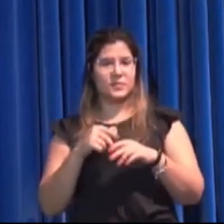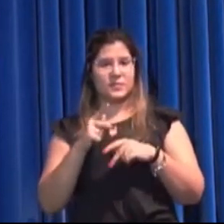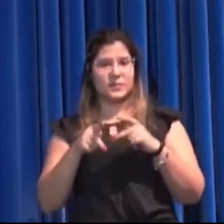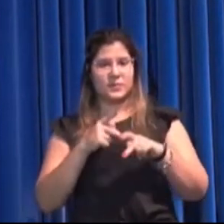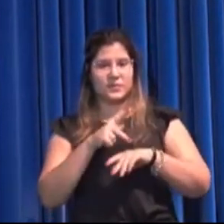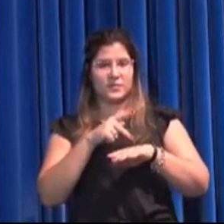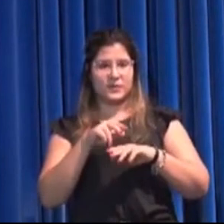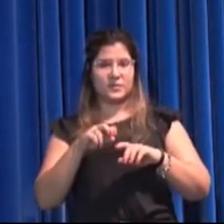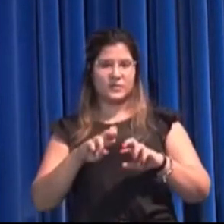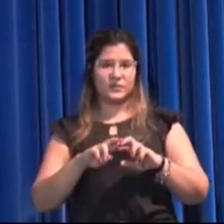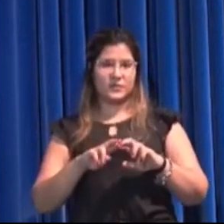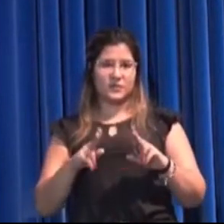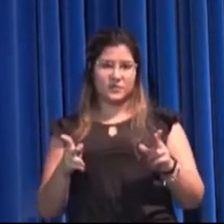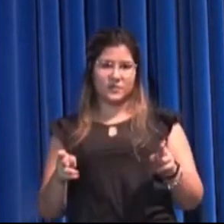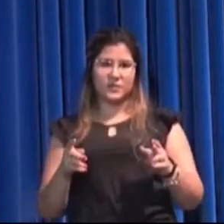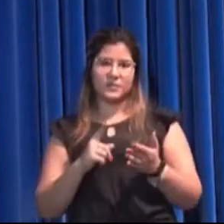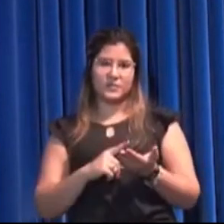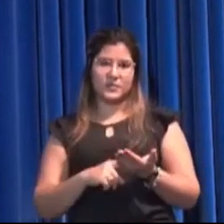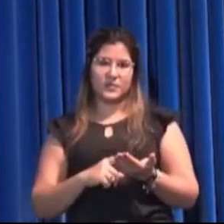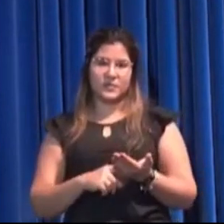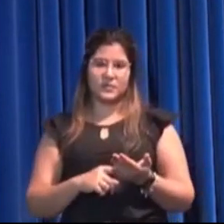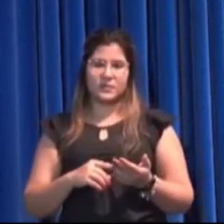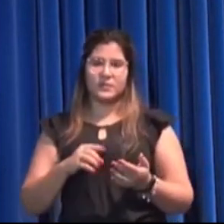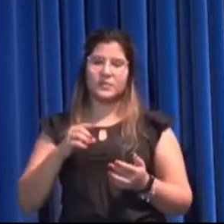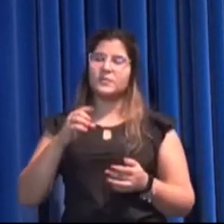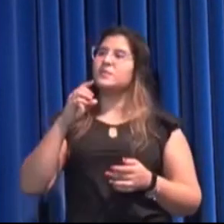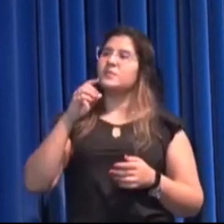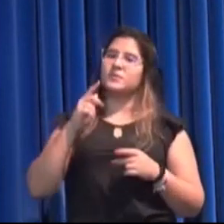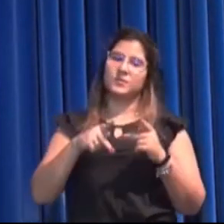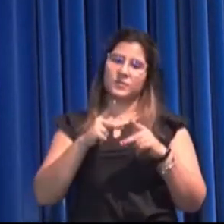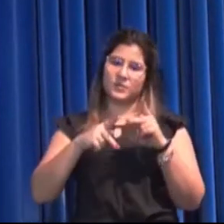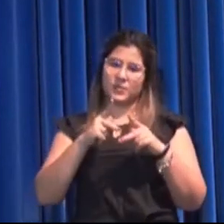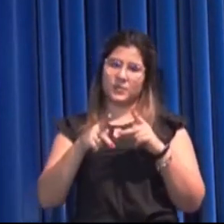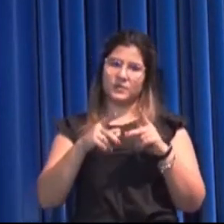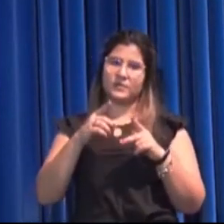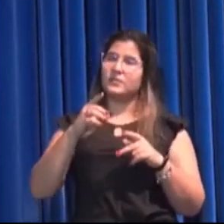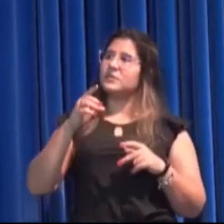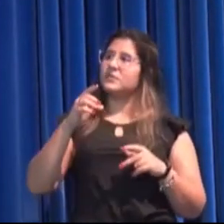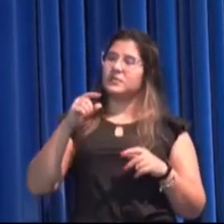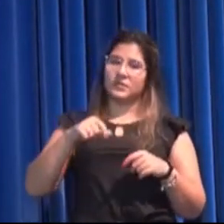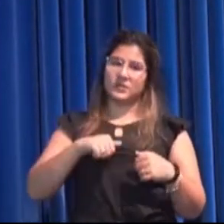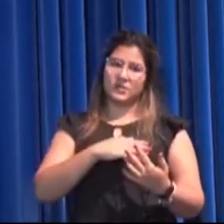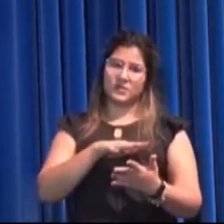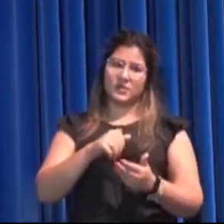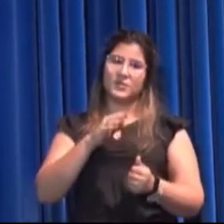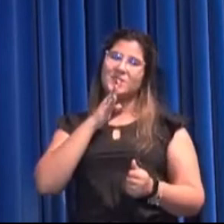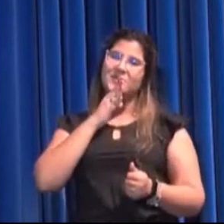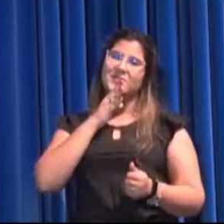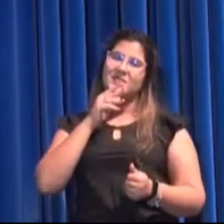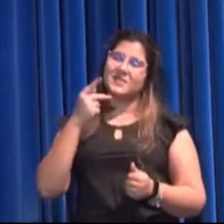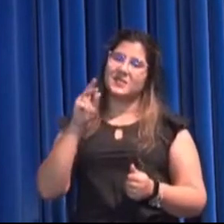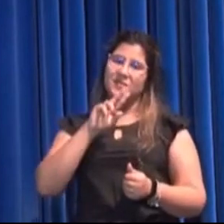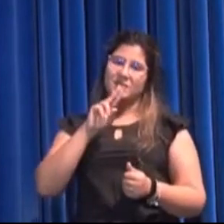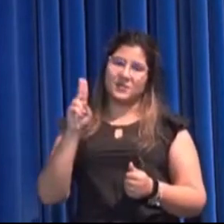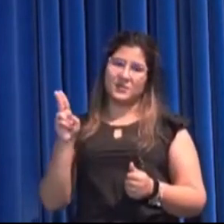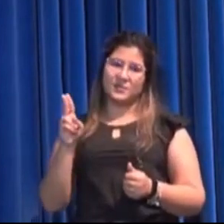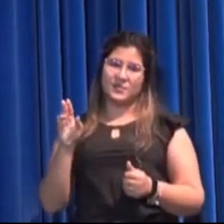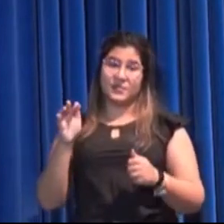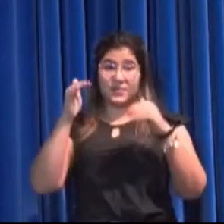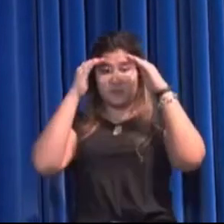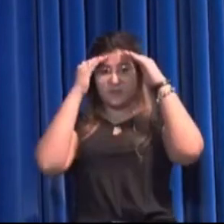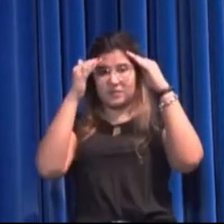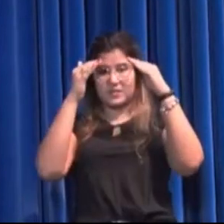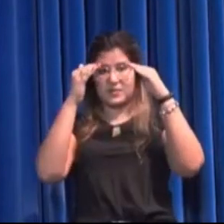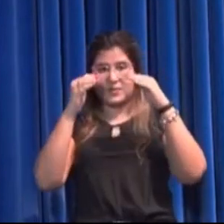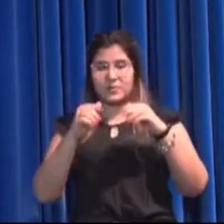os povos da terra conheçam o teu nome, para te temerem como teu povo de Israel, e para